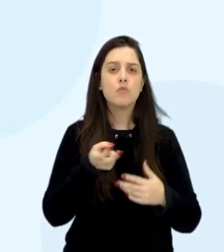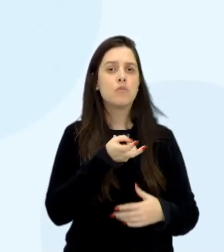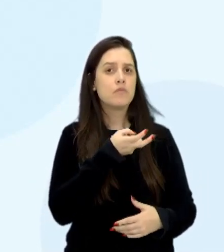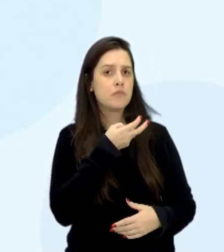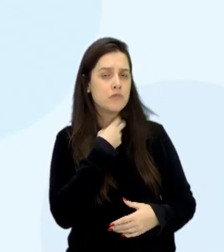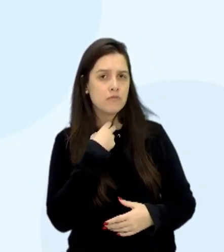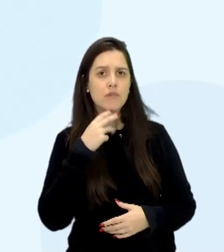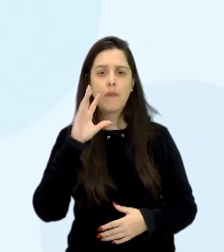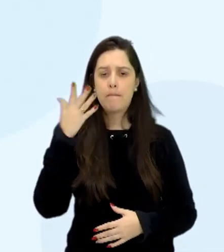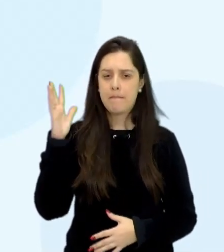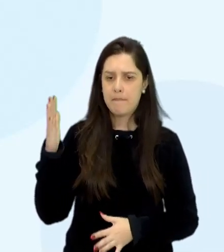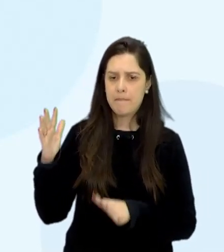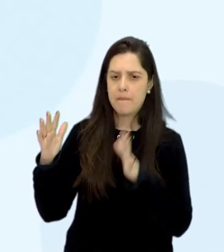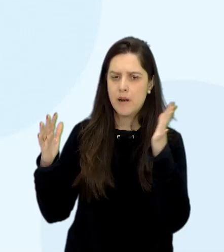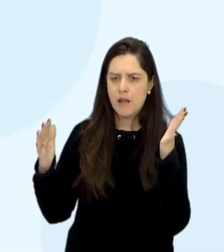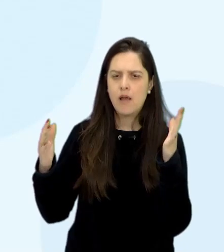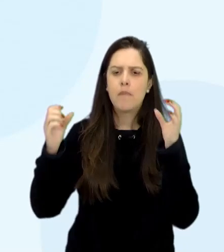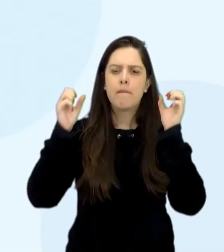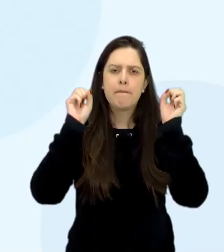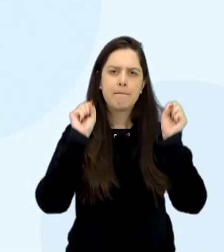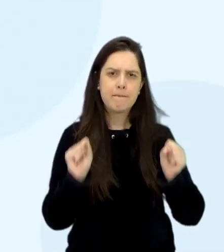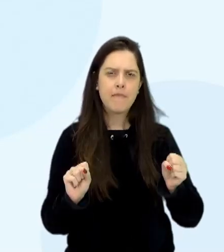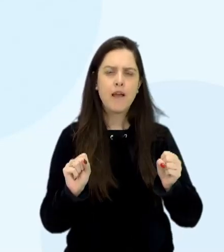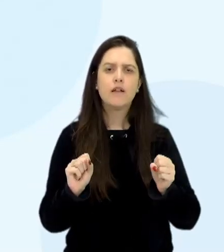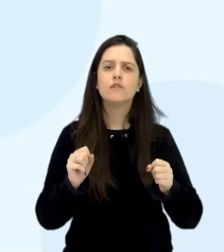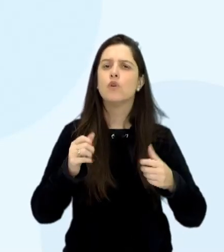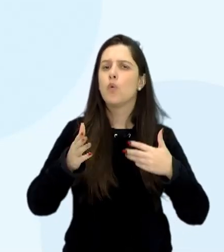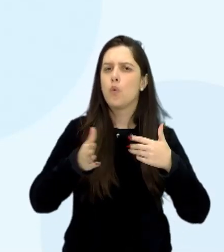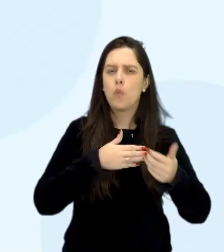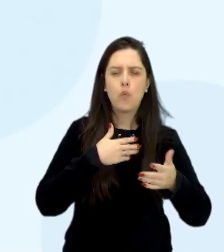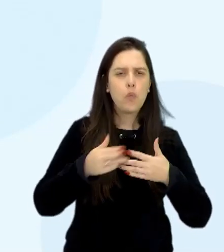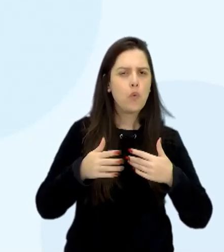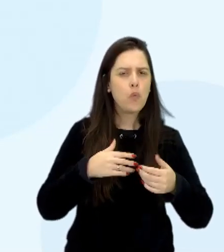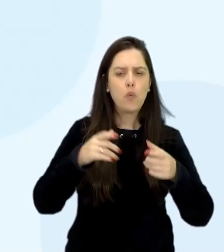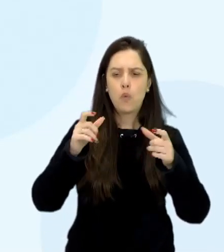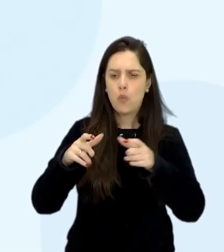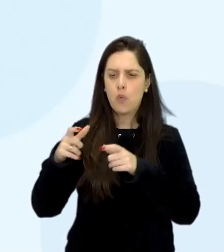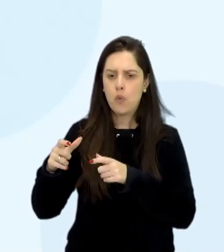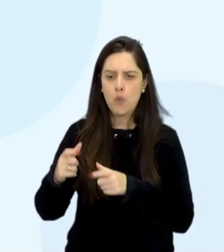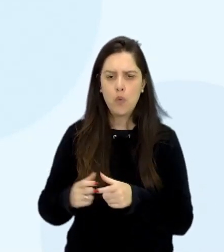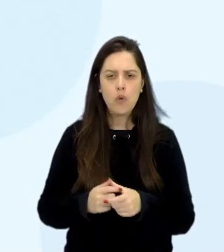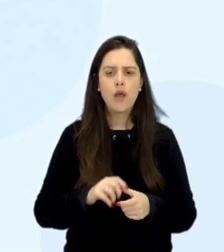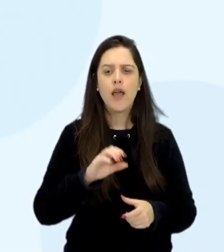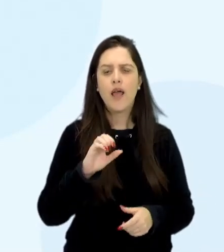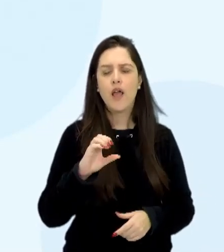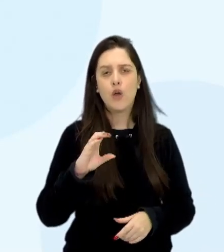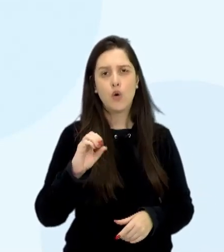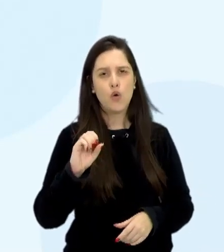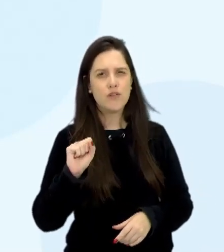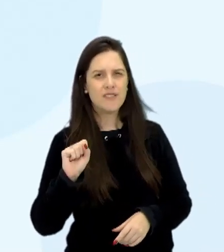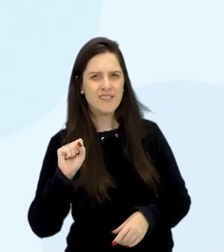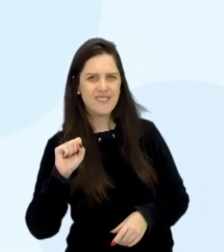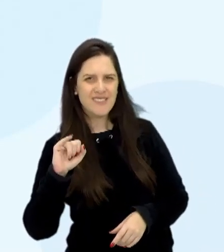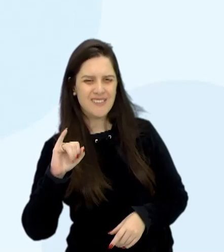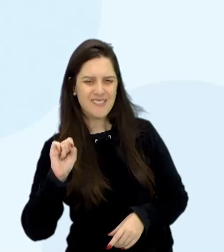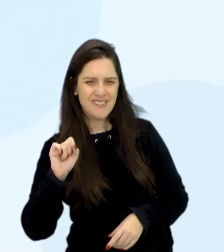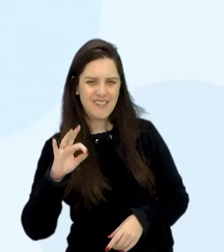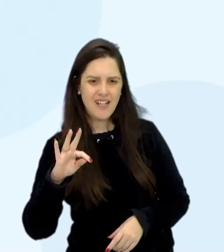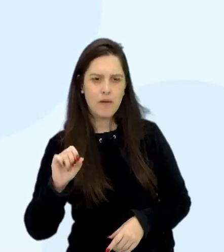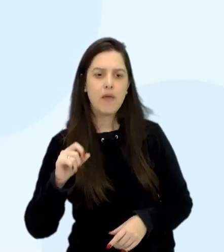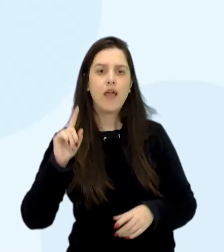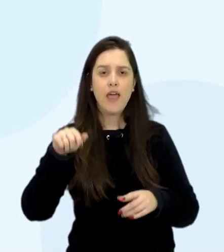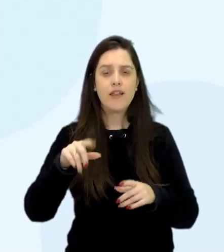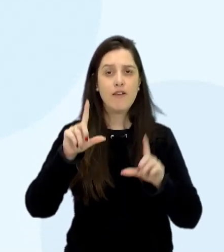as plantas podem ser aplicadas a qualquer outro ecossistema. Aí tem a foto do Marco